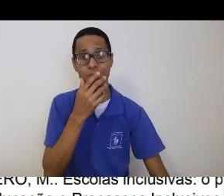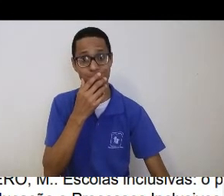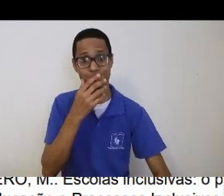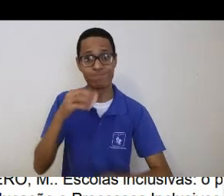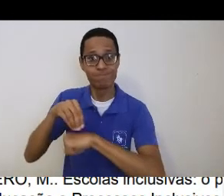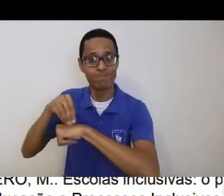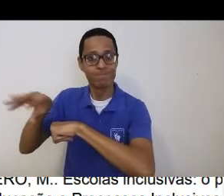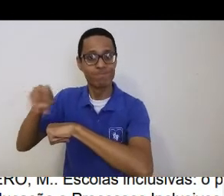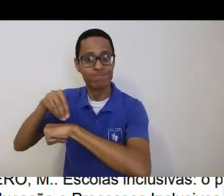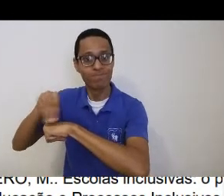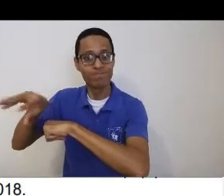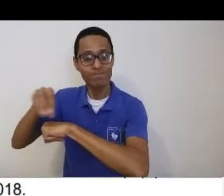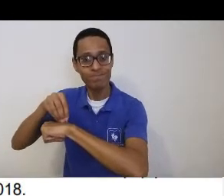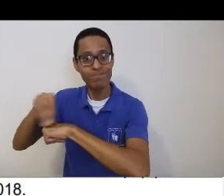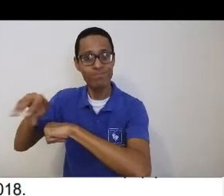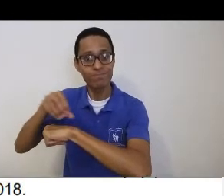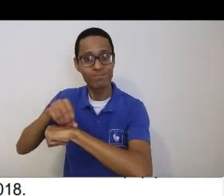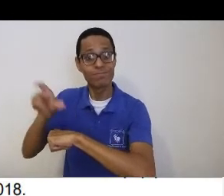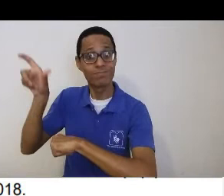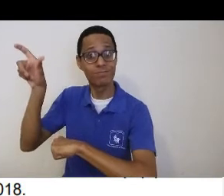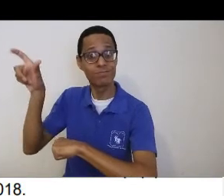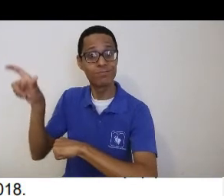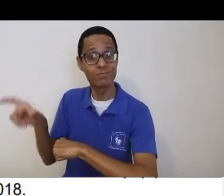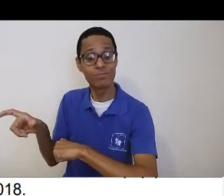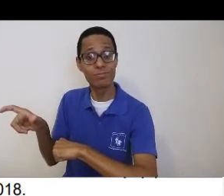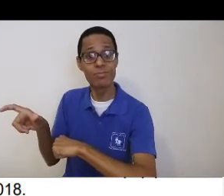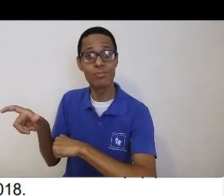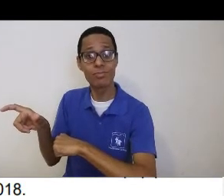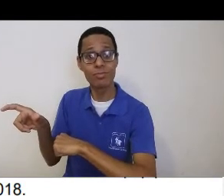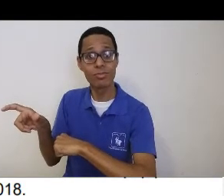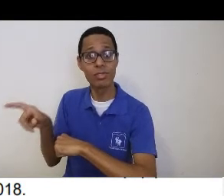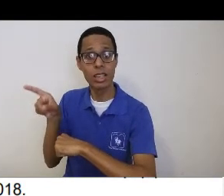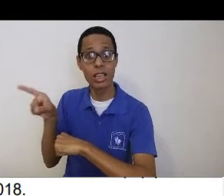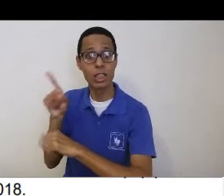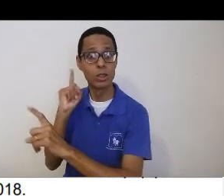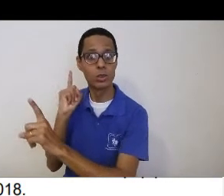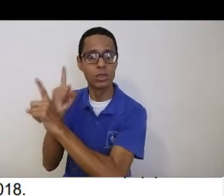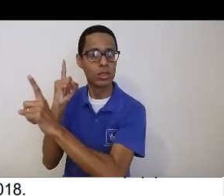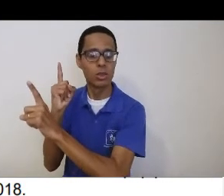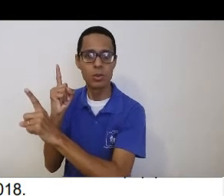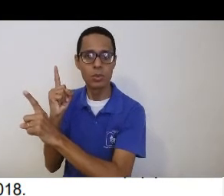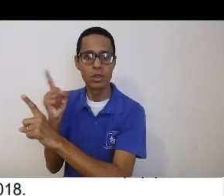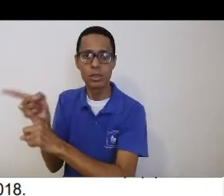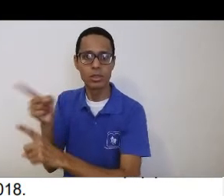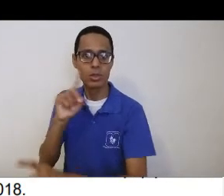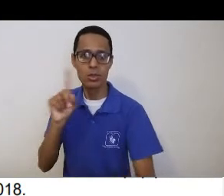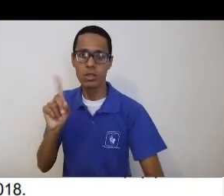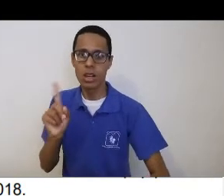recebo? Então isso foi tudo passado para esse aluno,